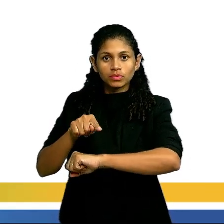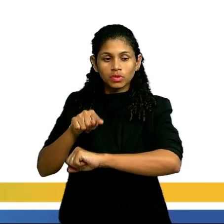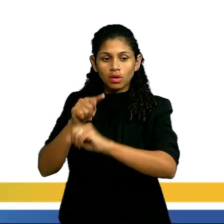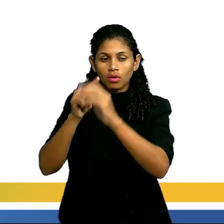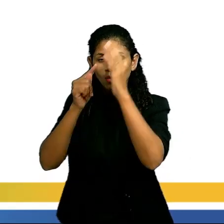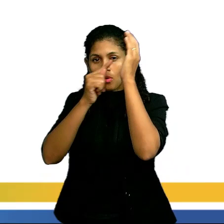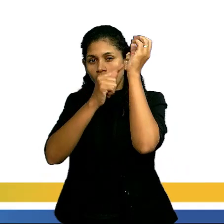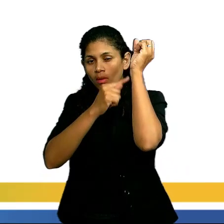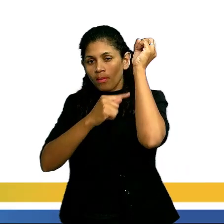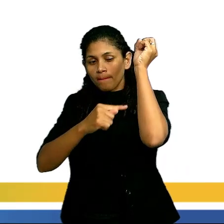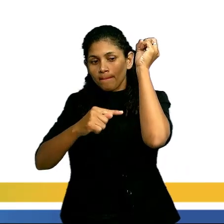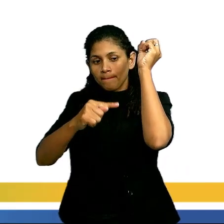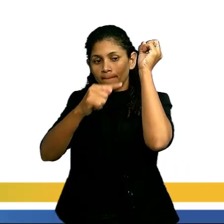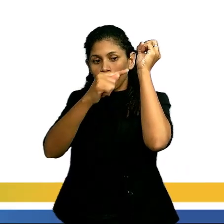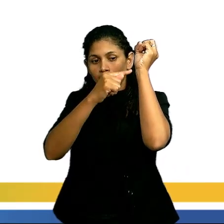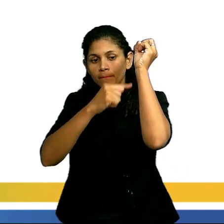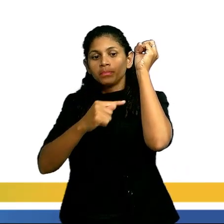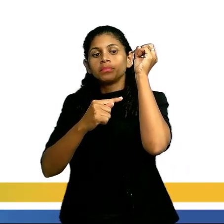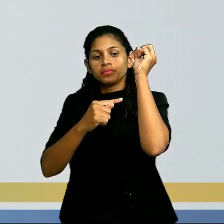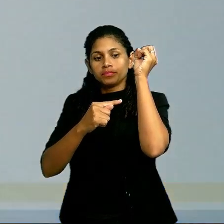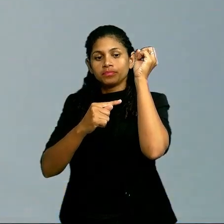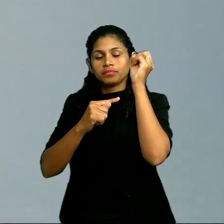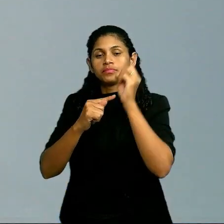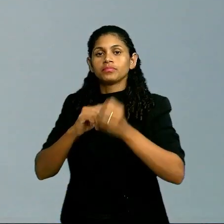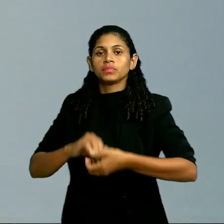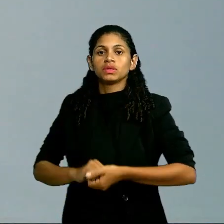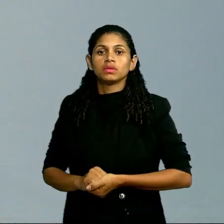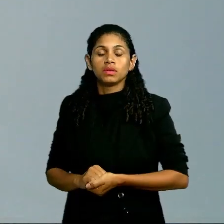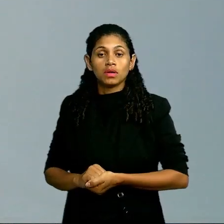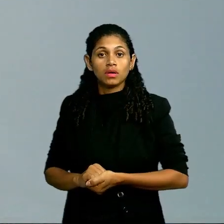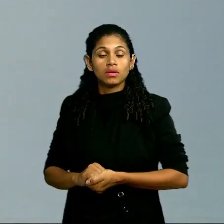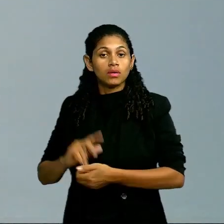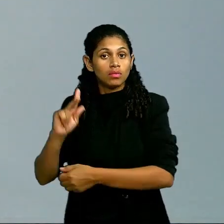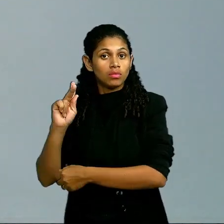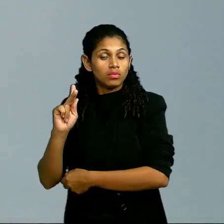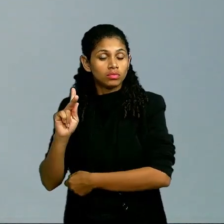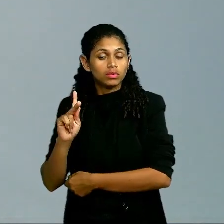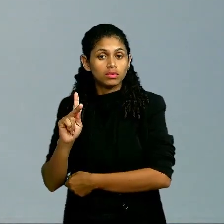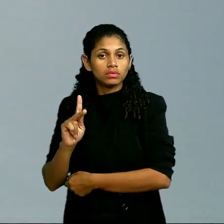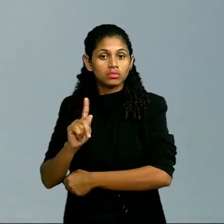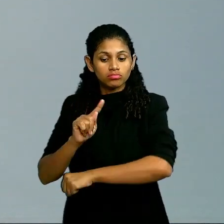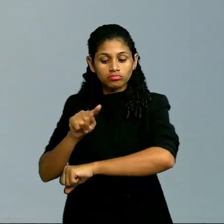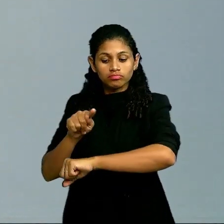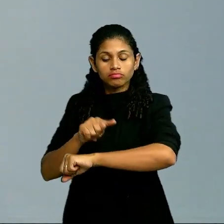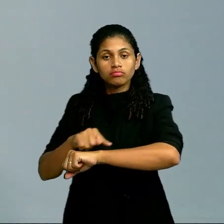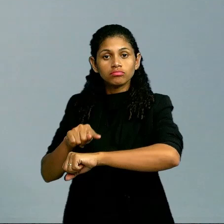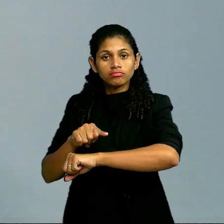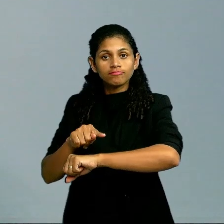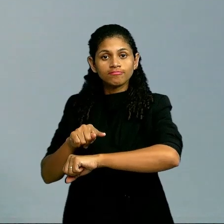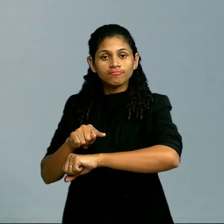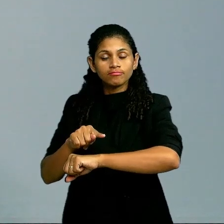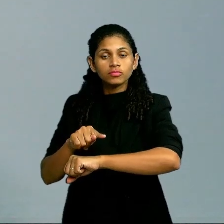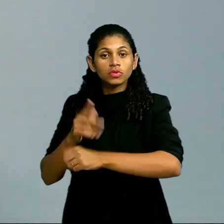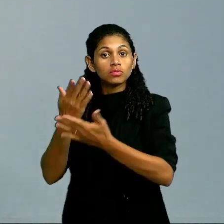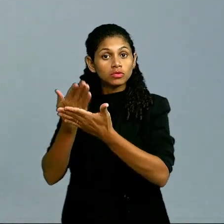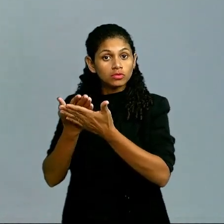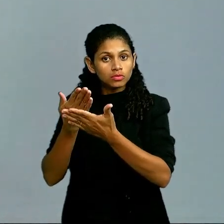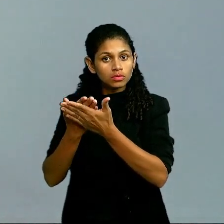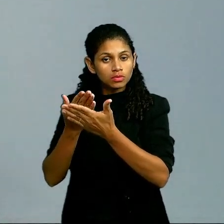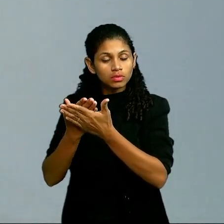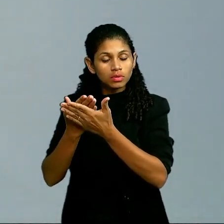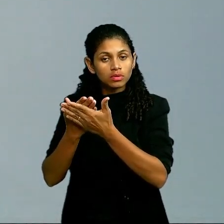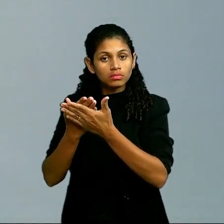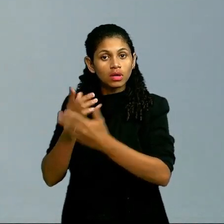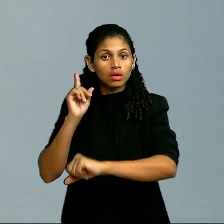hora. Grandeza, nós vamos trabalhar com tempo. Então, observe que no relógio a gente vai trabalhar relógio de pulso, um